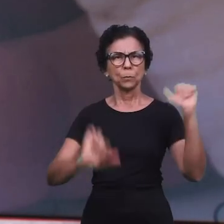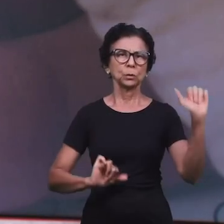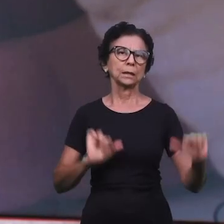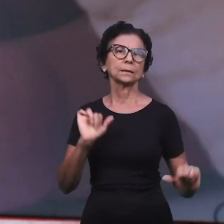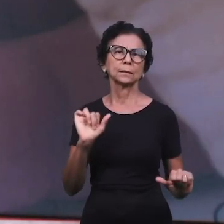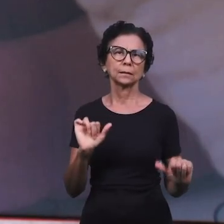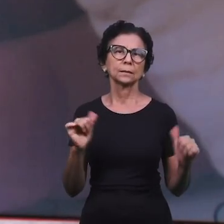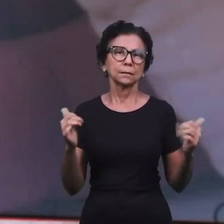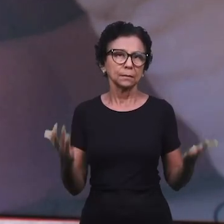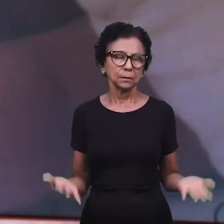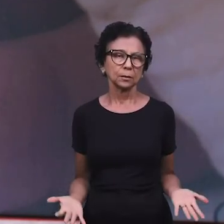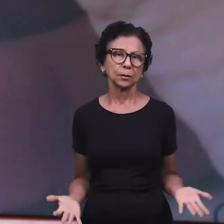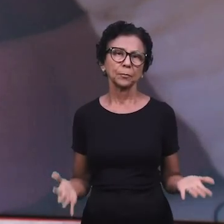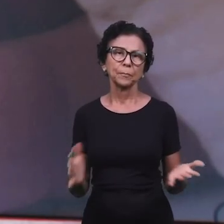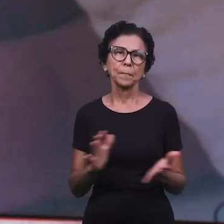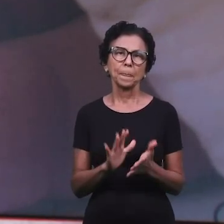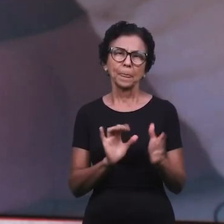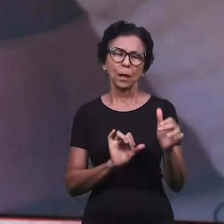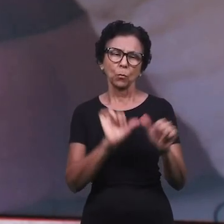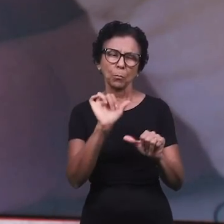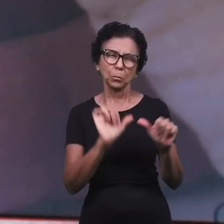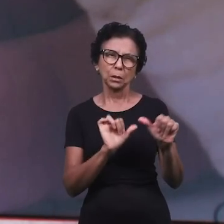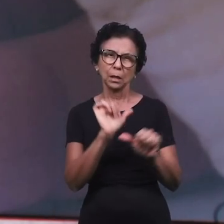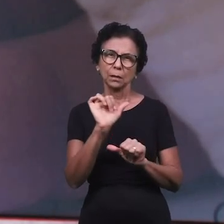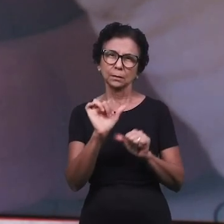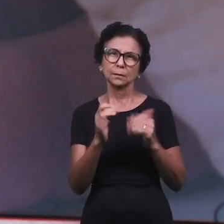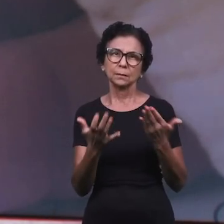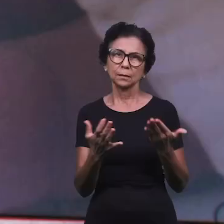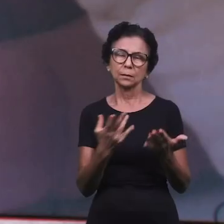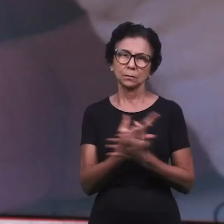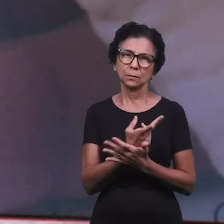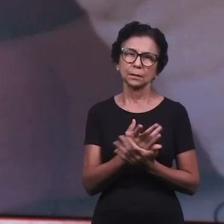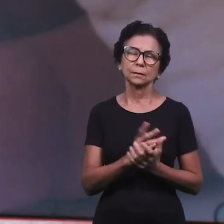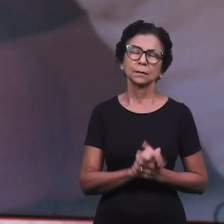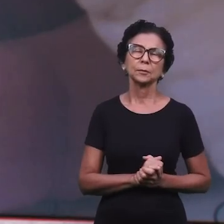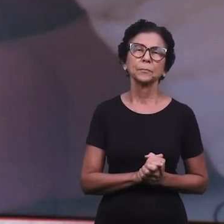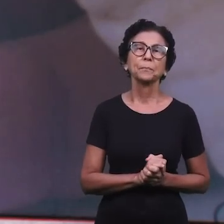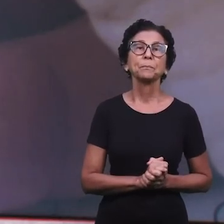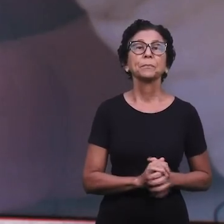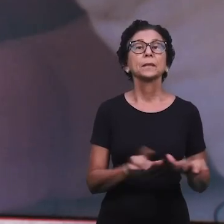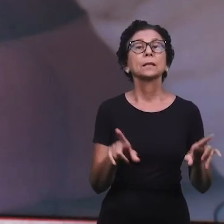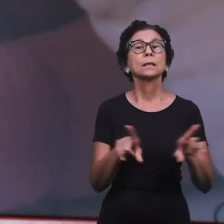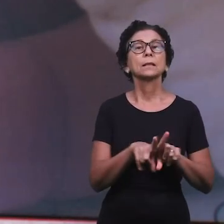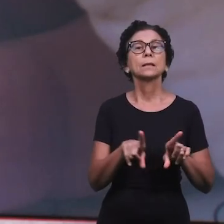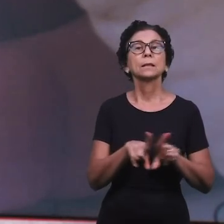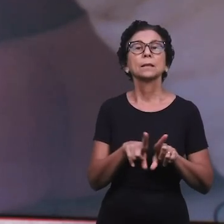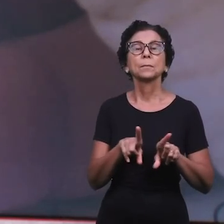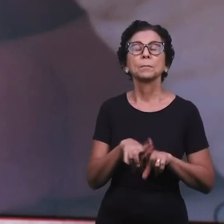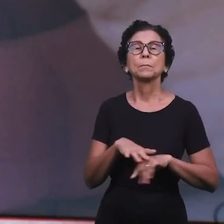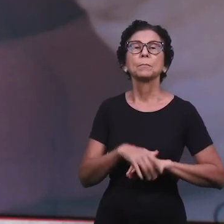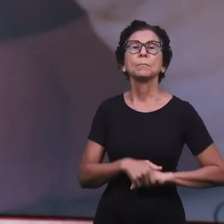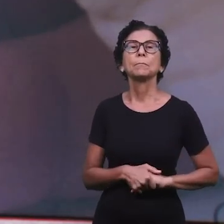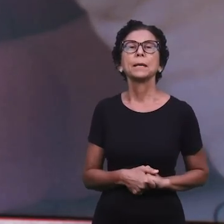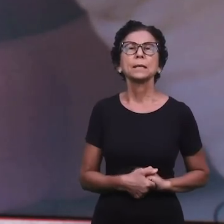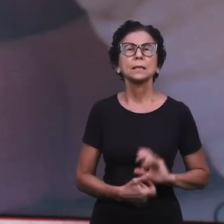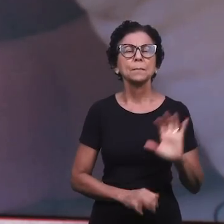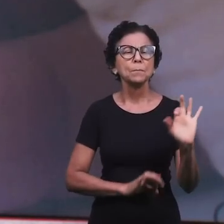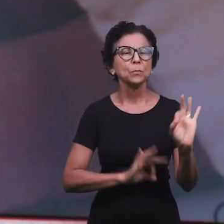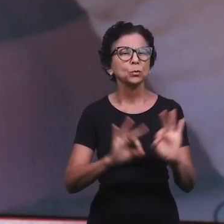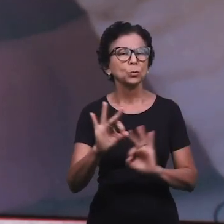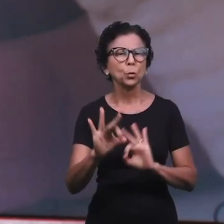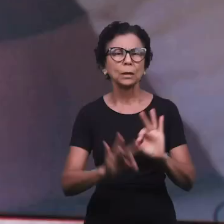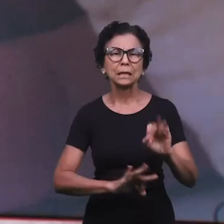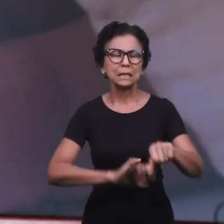ok? Eventuais alterações que possam ocorrer. E ele também tem uma gestão eficiente